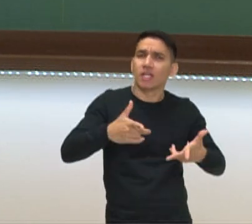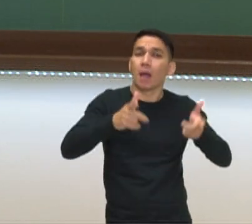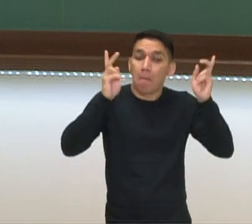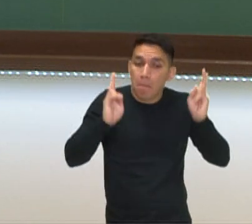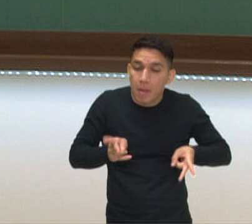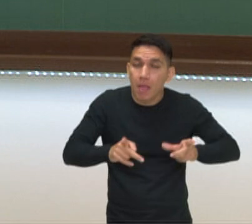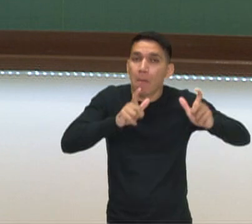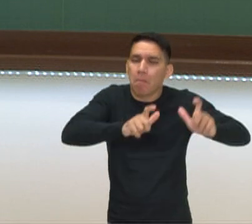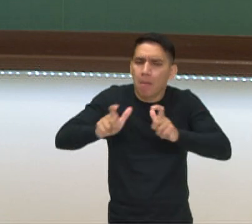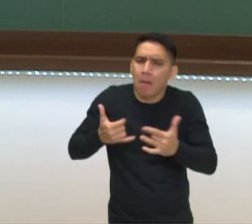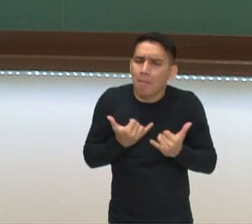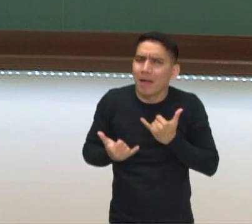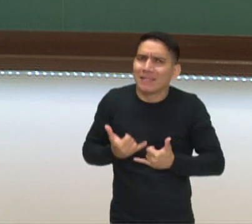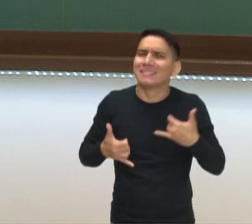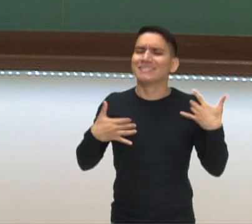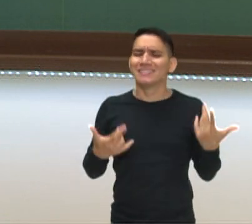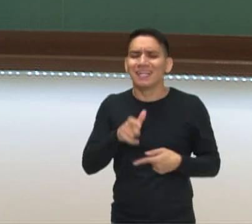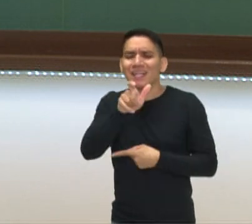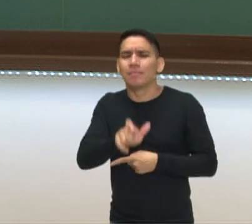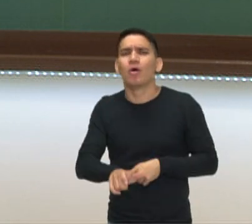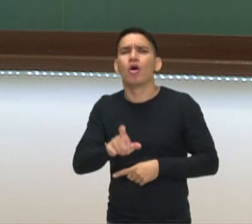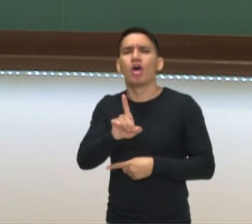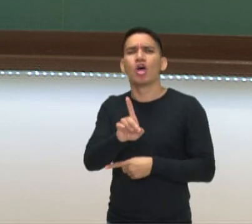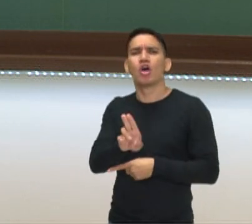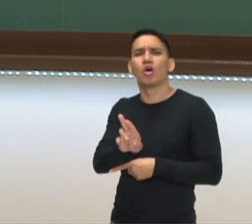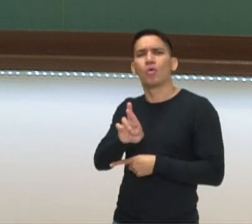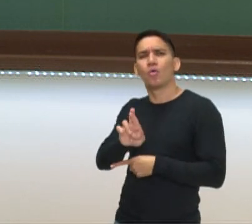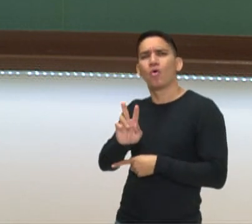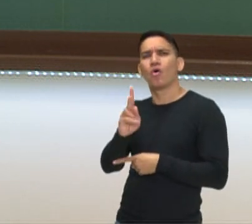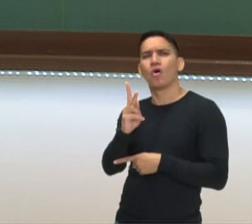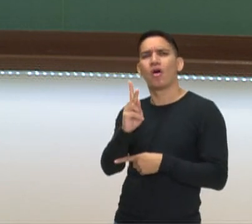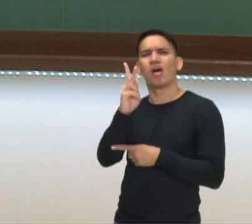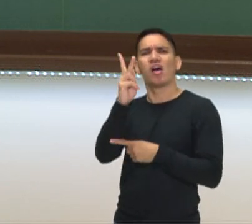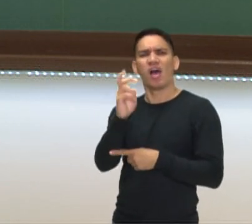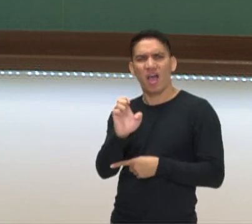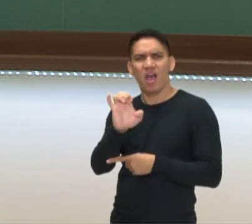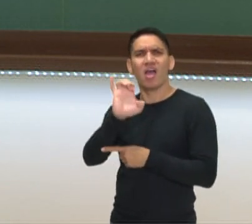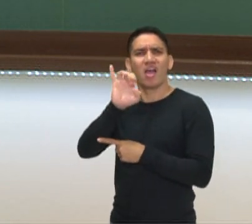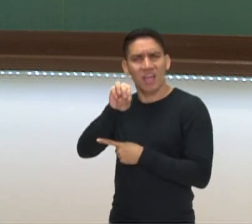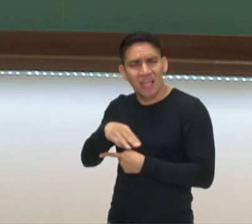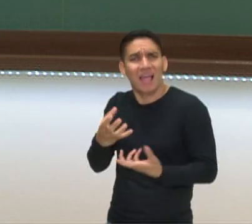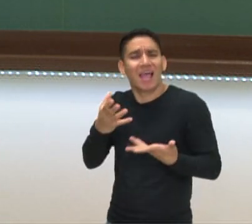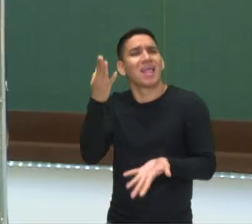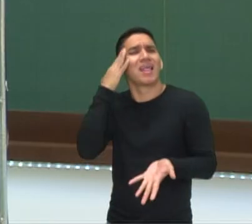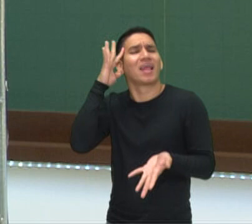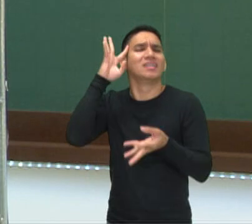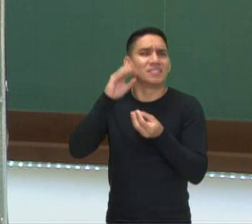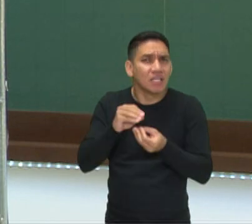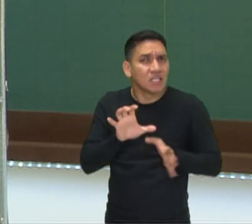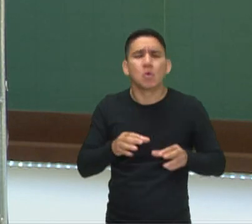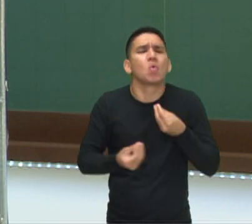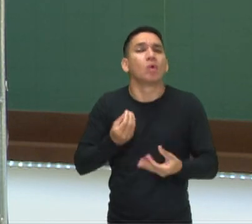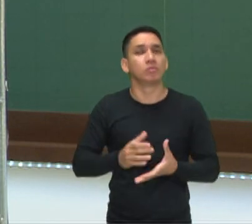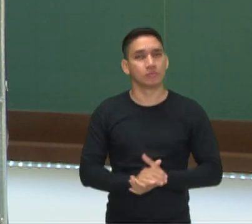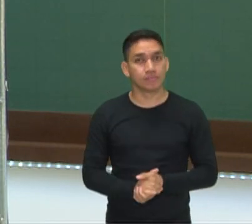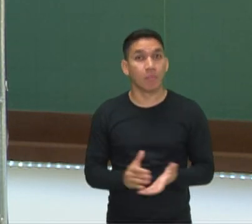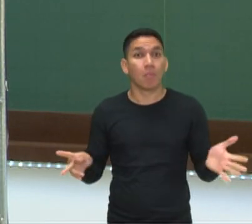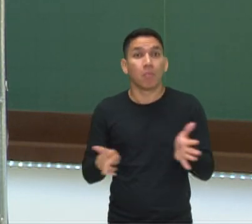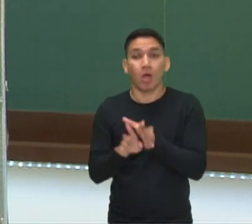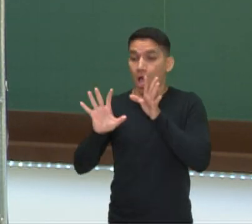parecidos, e o Durkheim queria tentar entender isso. Como isso é possível? Pela coesão social que vem